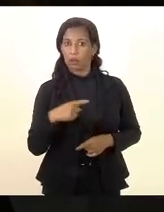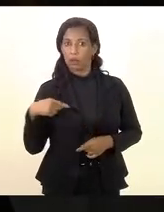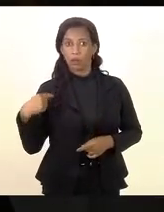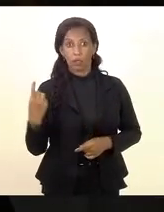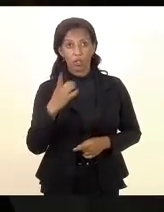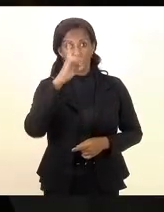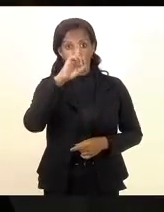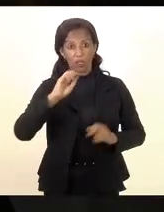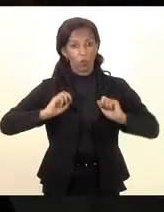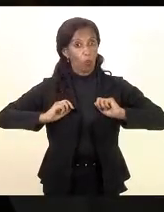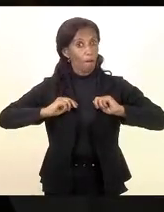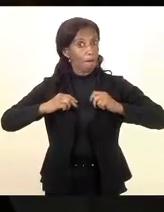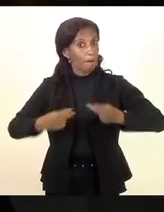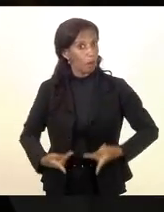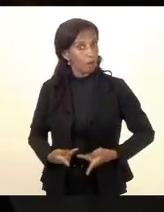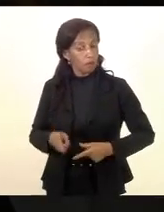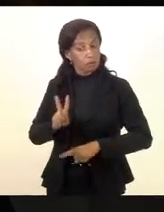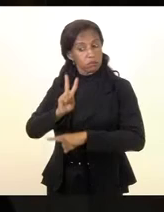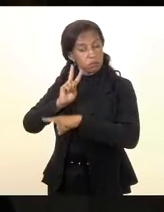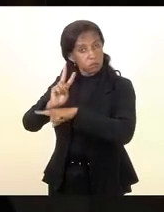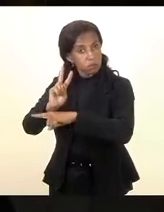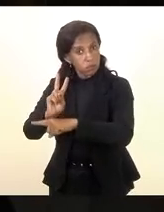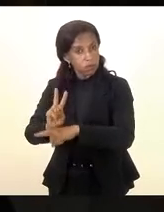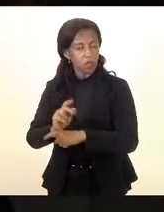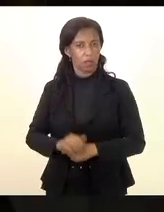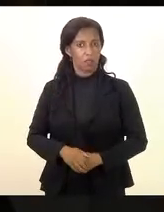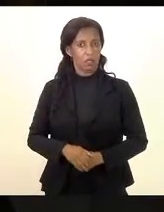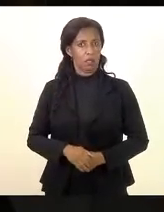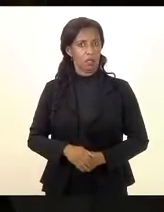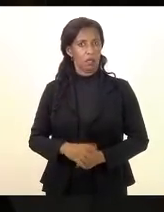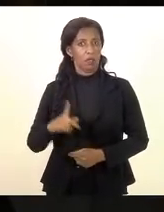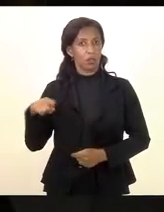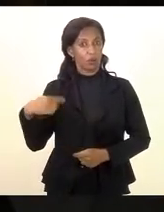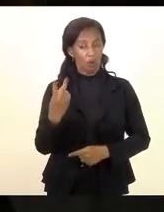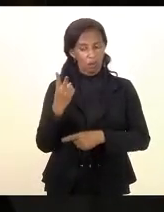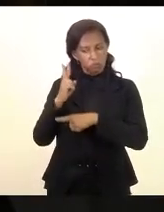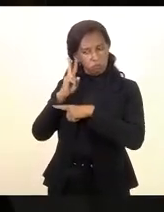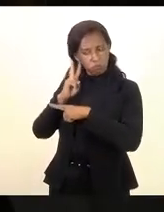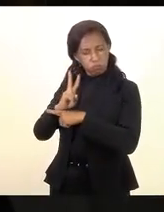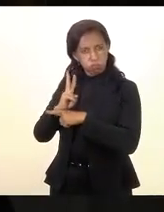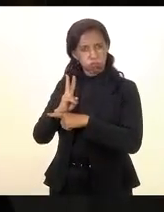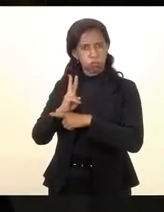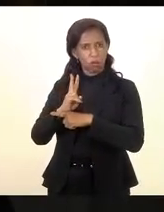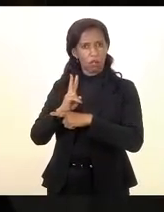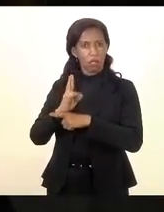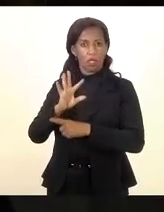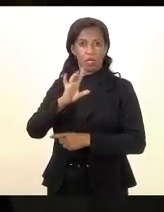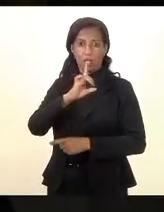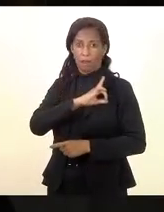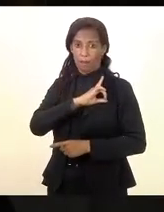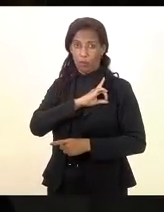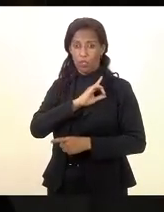humanos nós defendemos que a polícia atue dentro da lei e não acima da lei